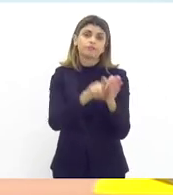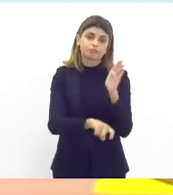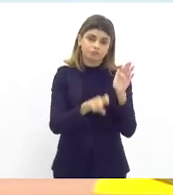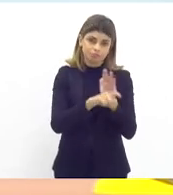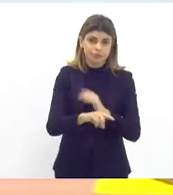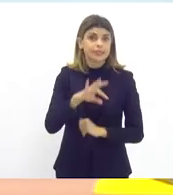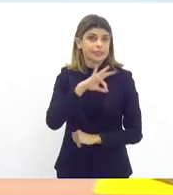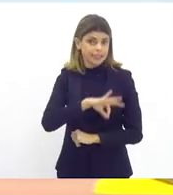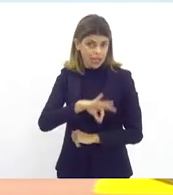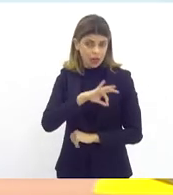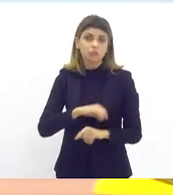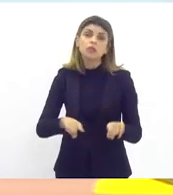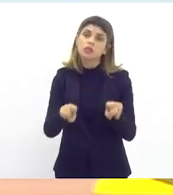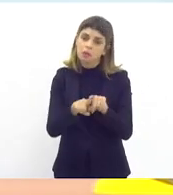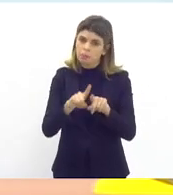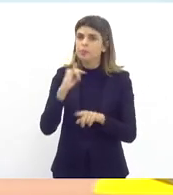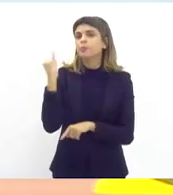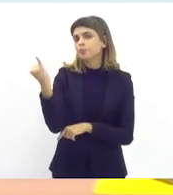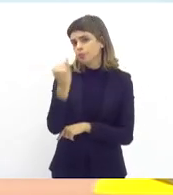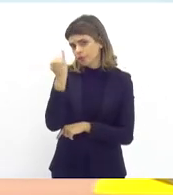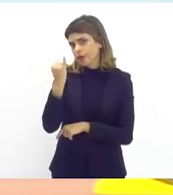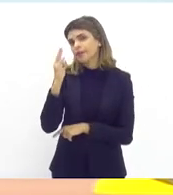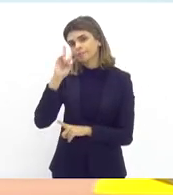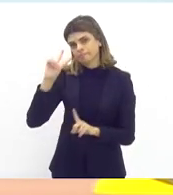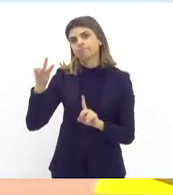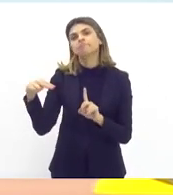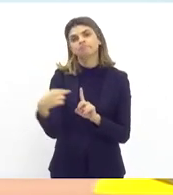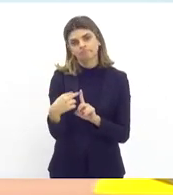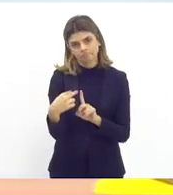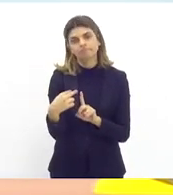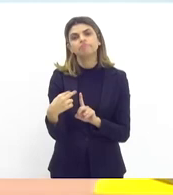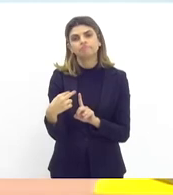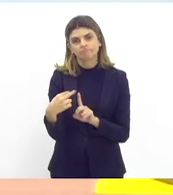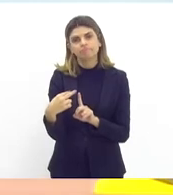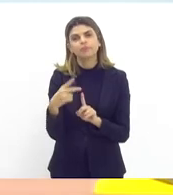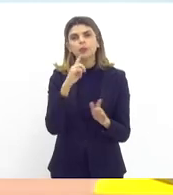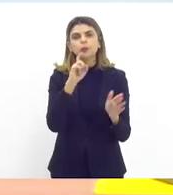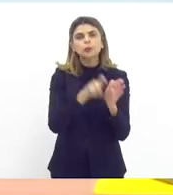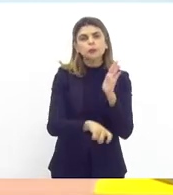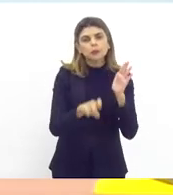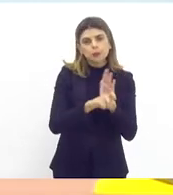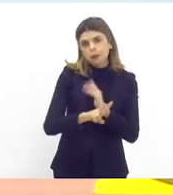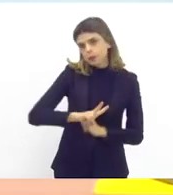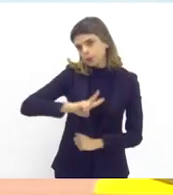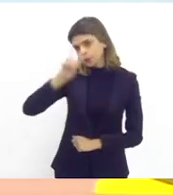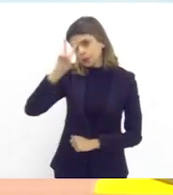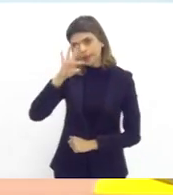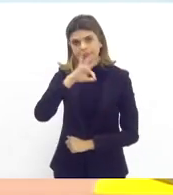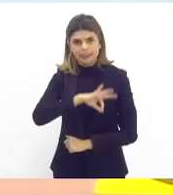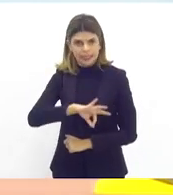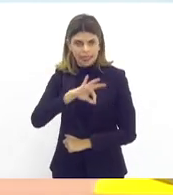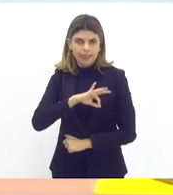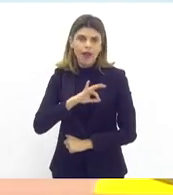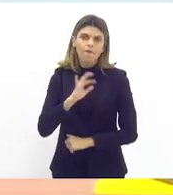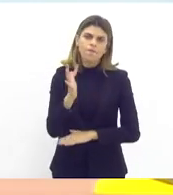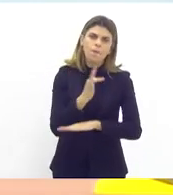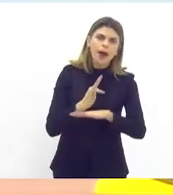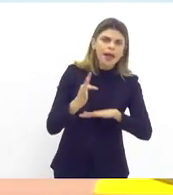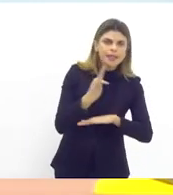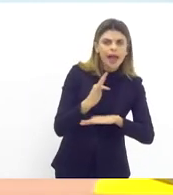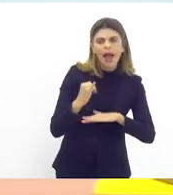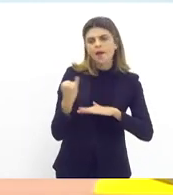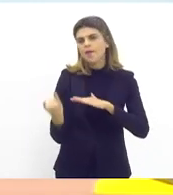salários, que é importante também, tá? É muito importante. Ela também... A alta tributação da folha de salários tem efeito sobre informalidade, etc. e tal,